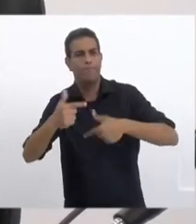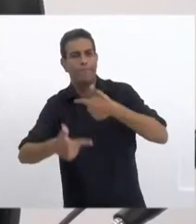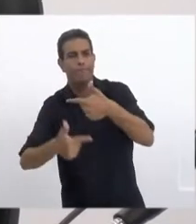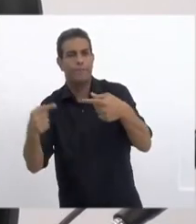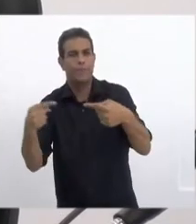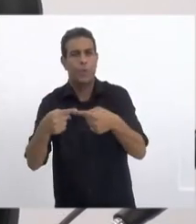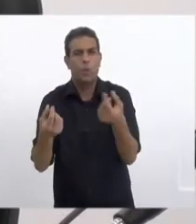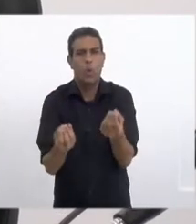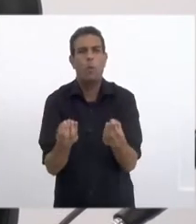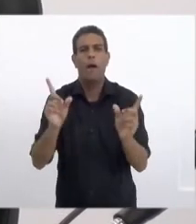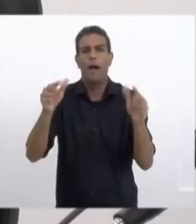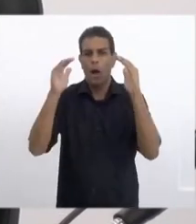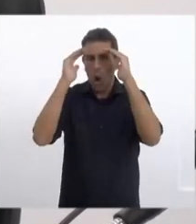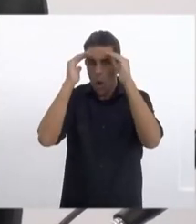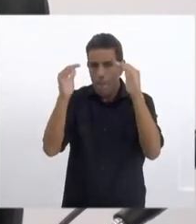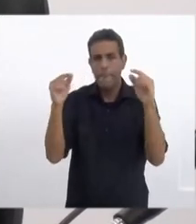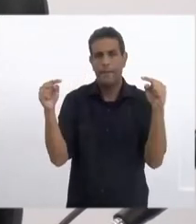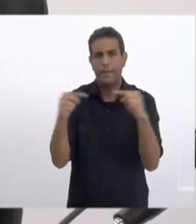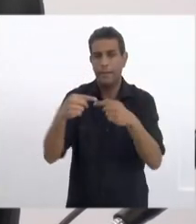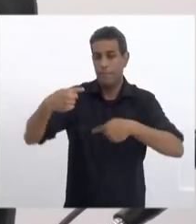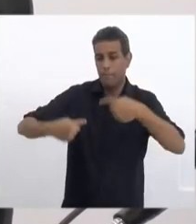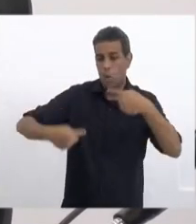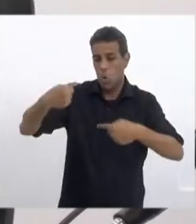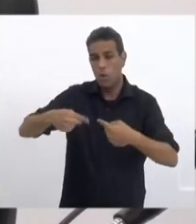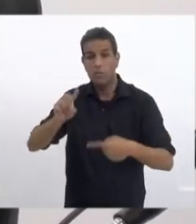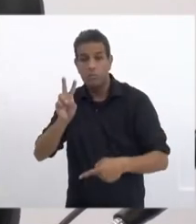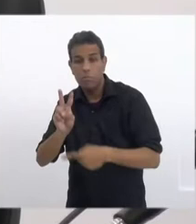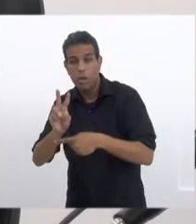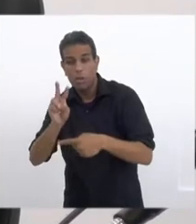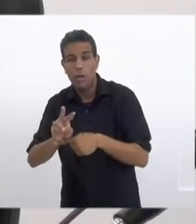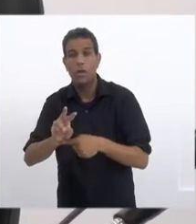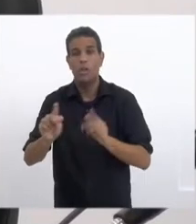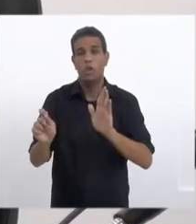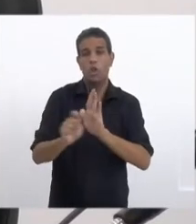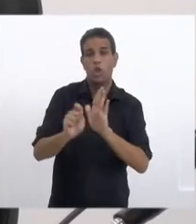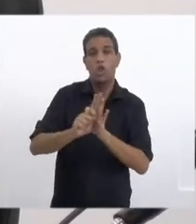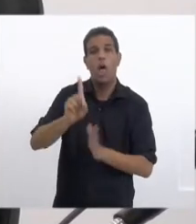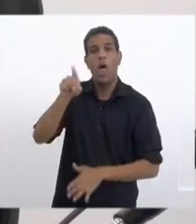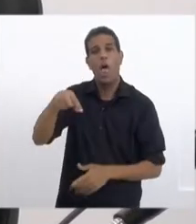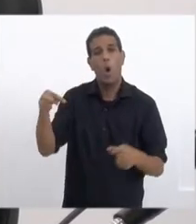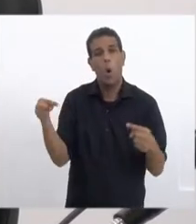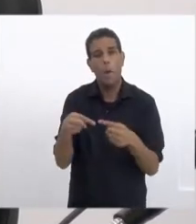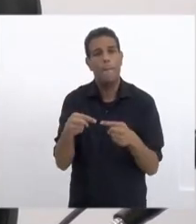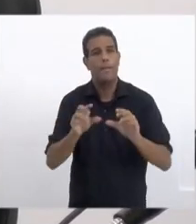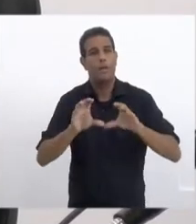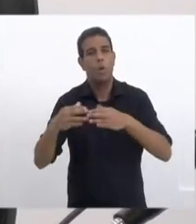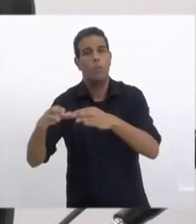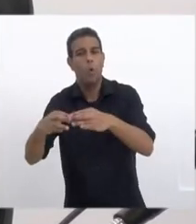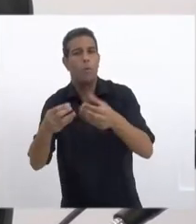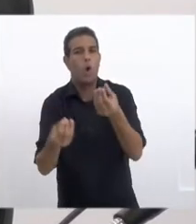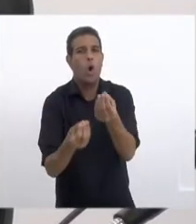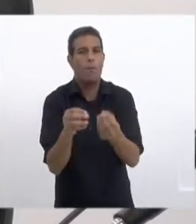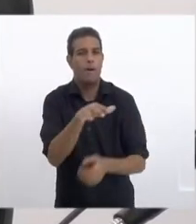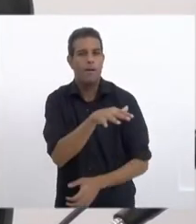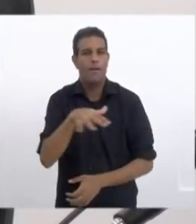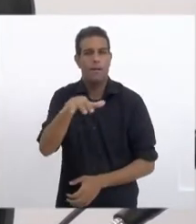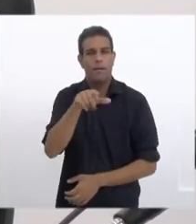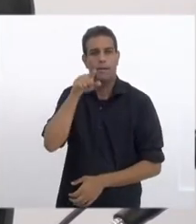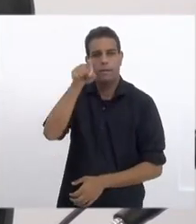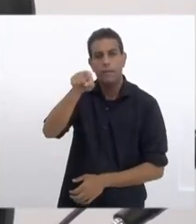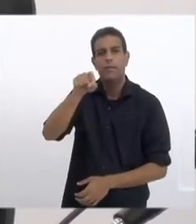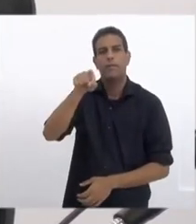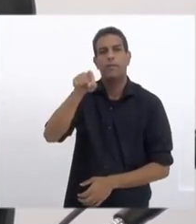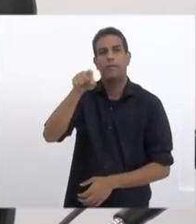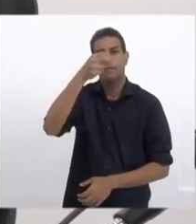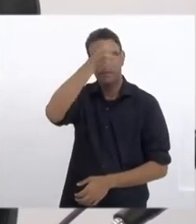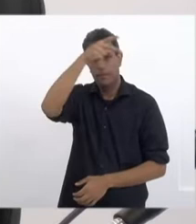porque há a compreensão de que a política de prevenção a drogas ela é uma política intersetorial. Então, o prefeito ele